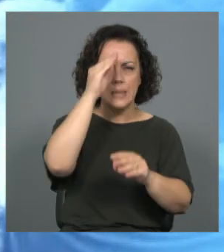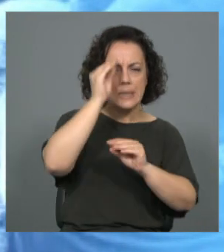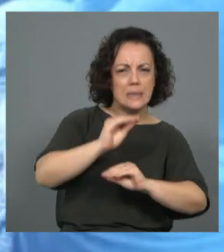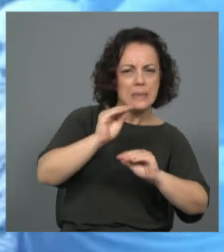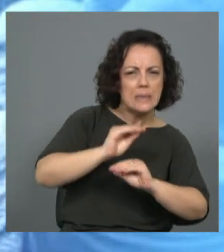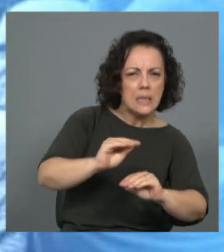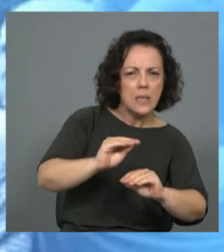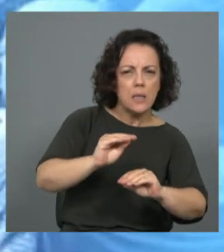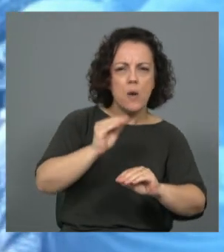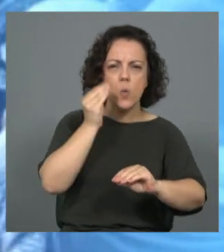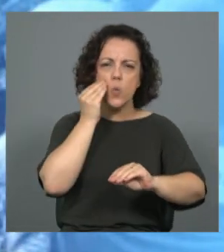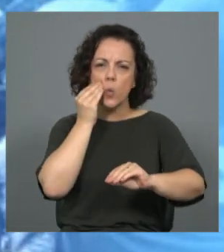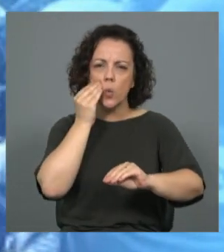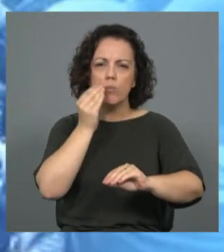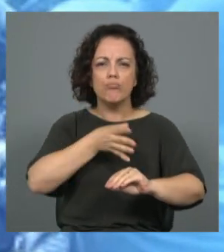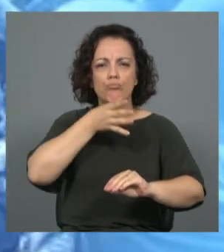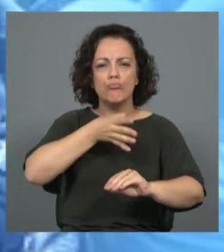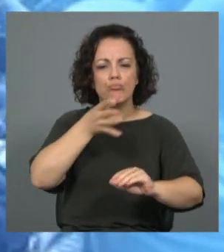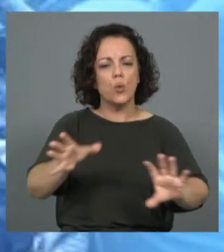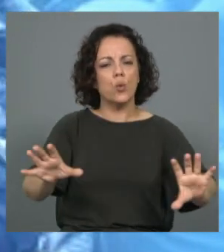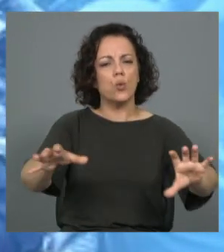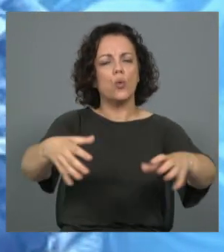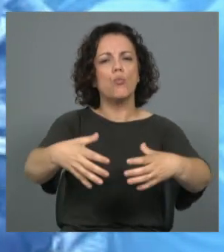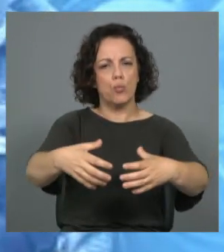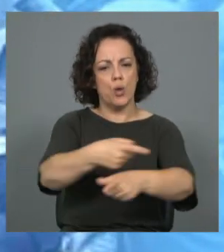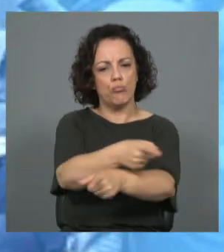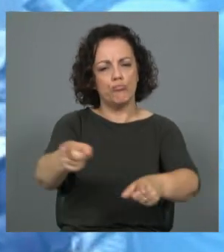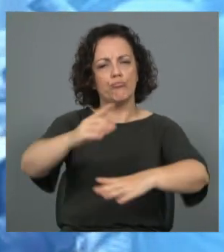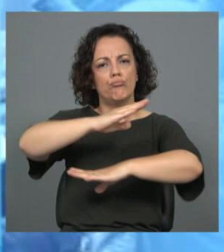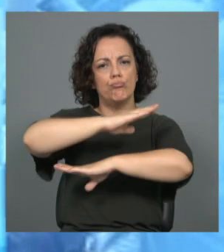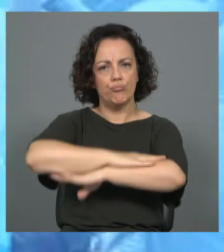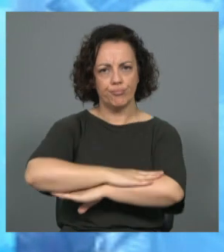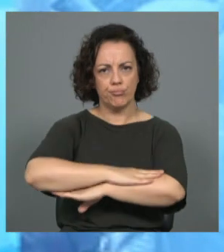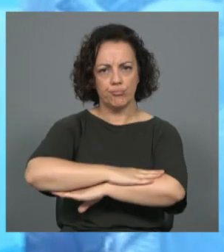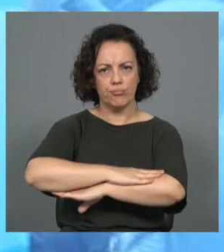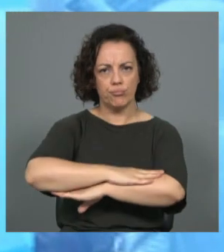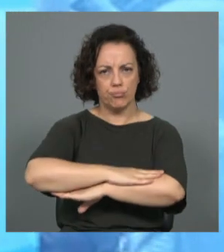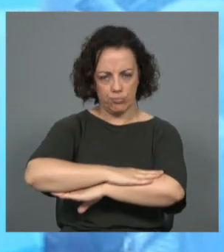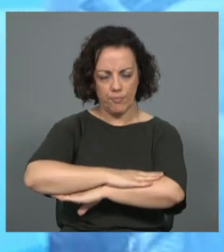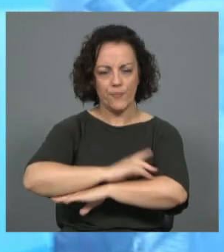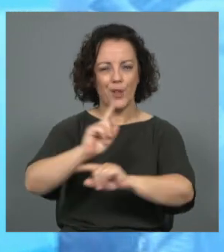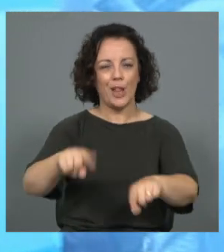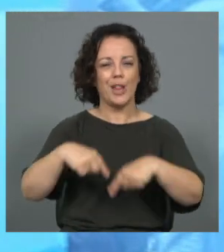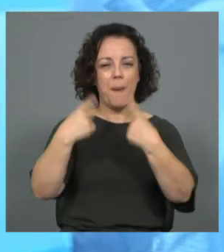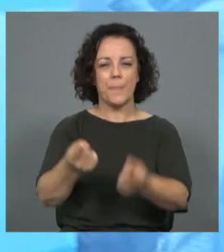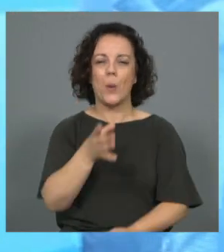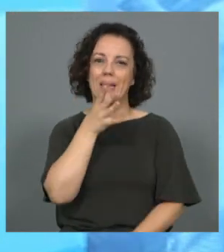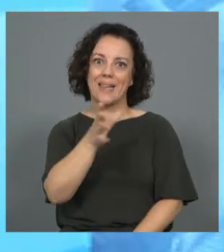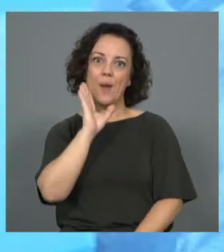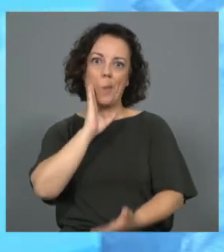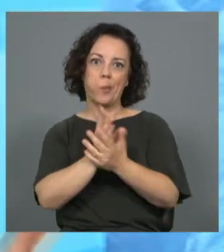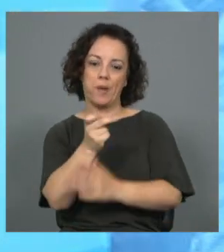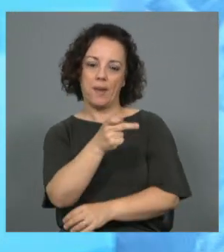que são dados à comunidade para cumprir, e depois essa afirmação também final,